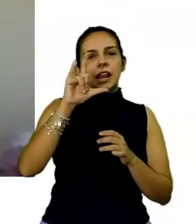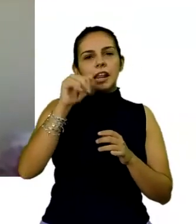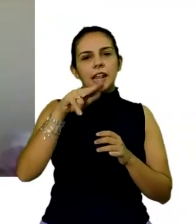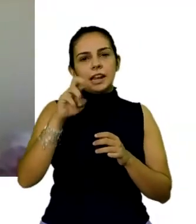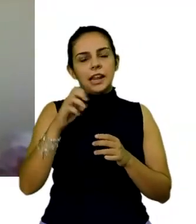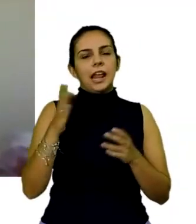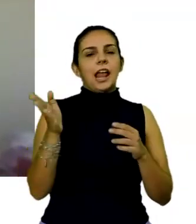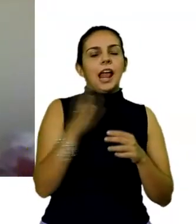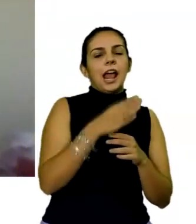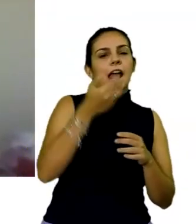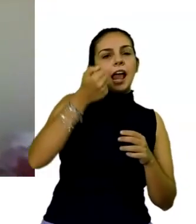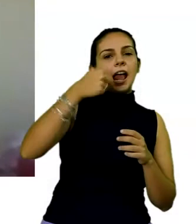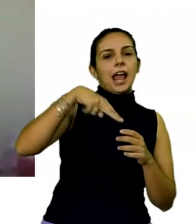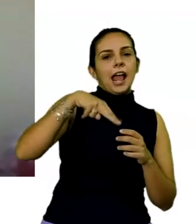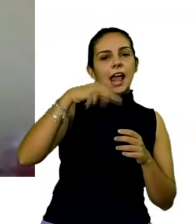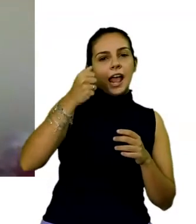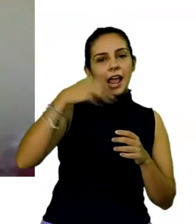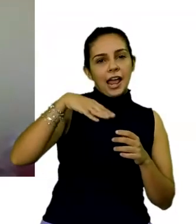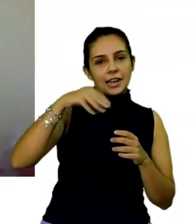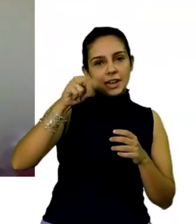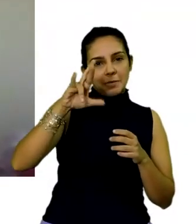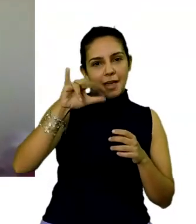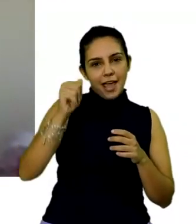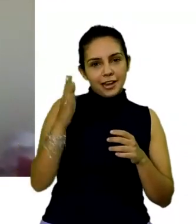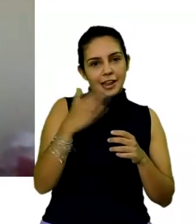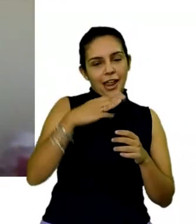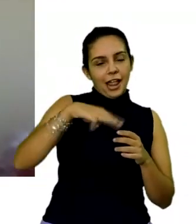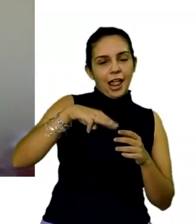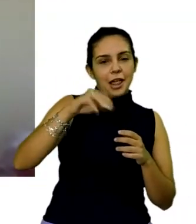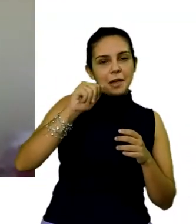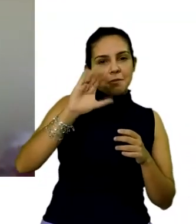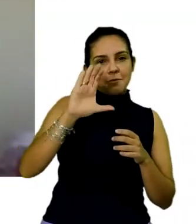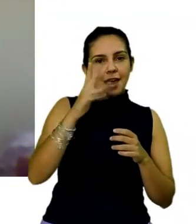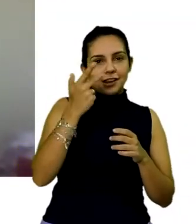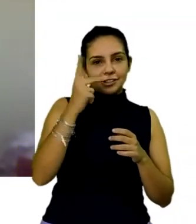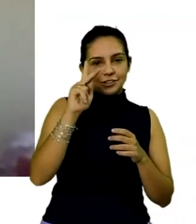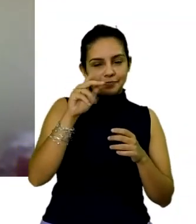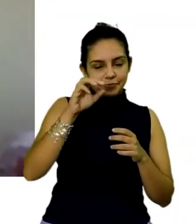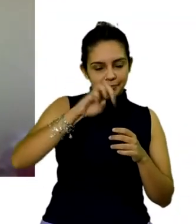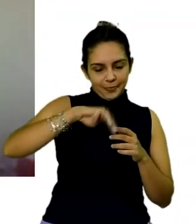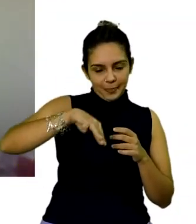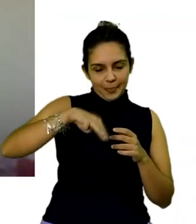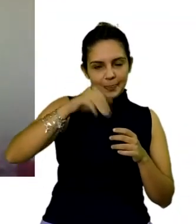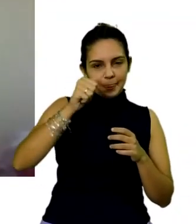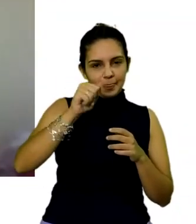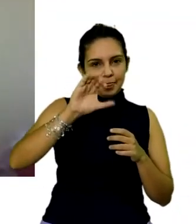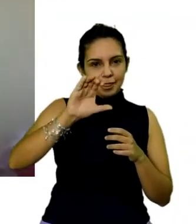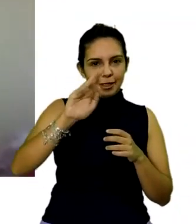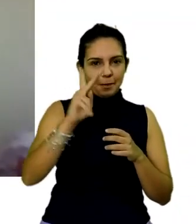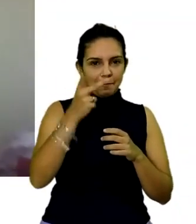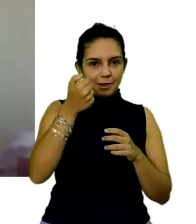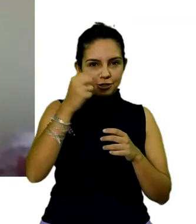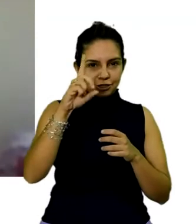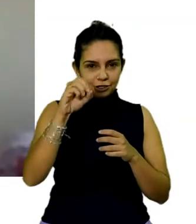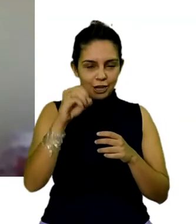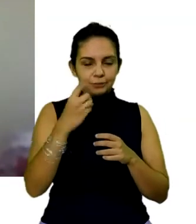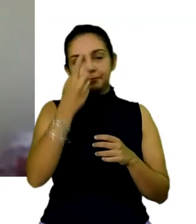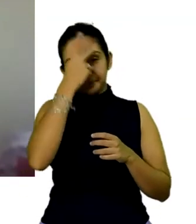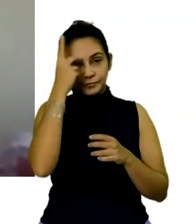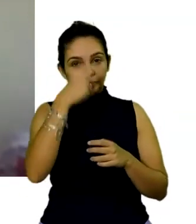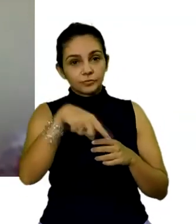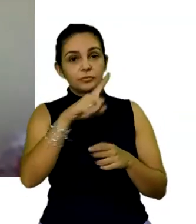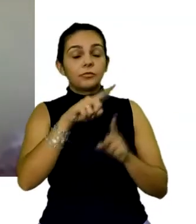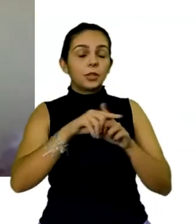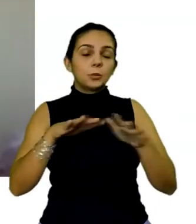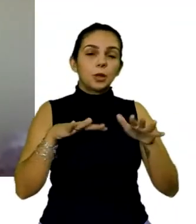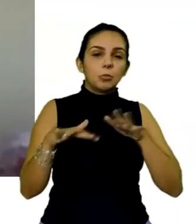Ana Maria Machado, a Ruth Rocha, uma das pessoas que participou